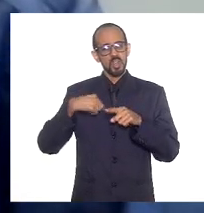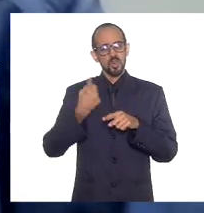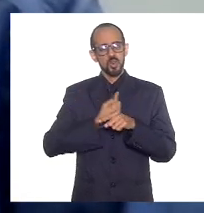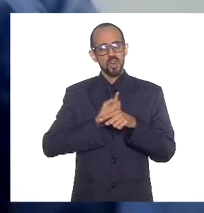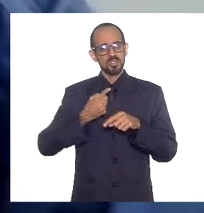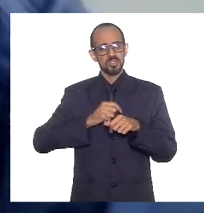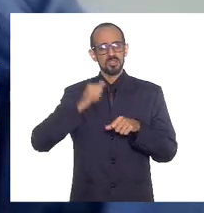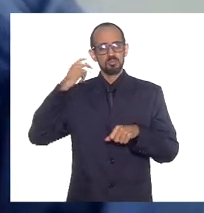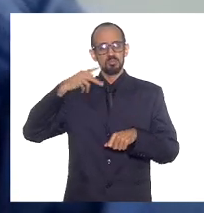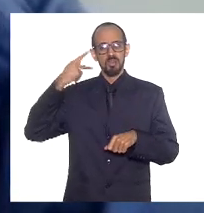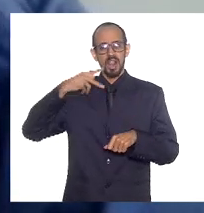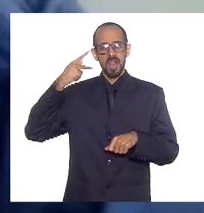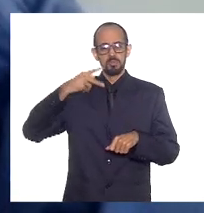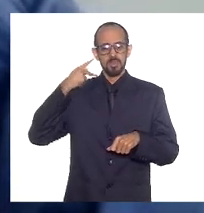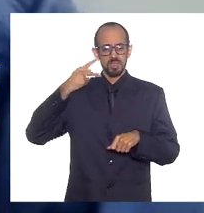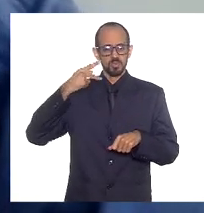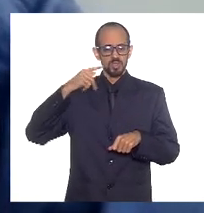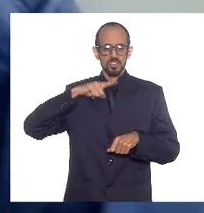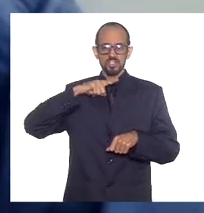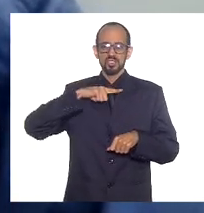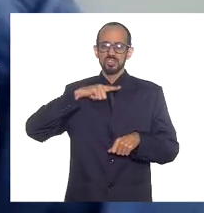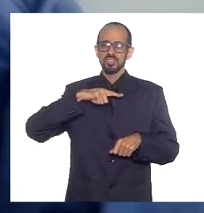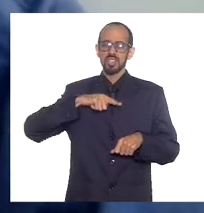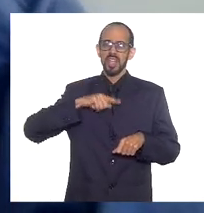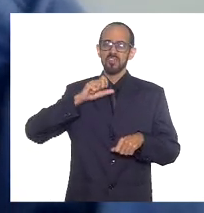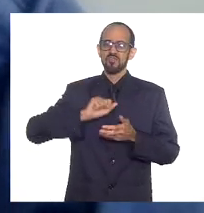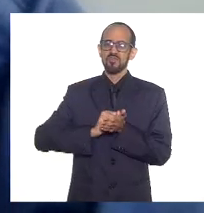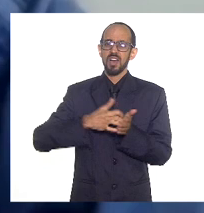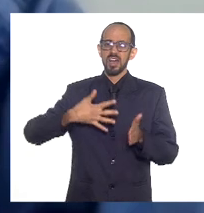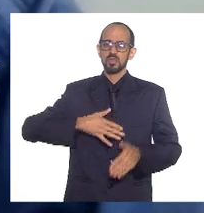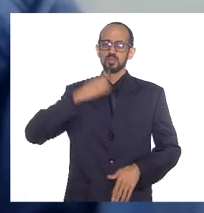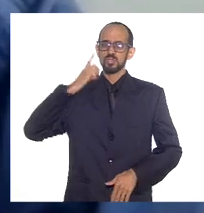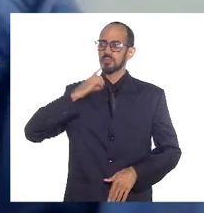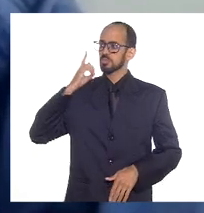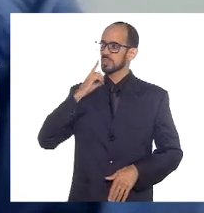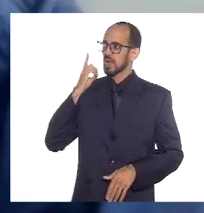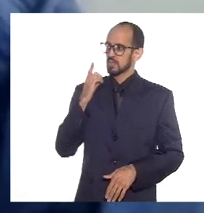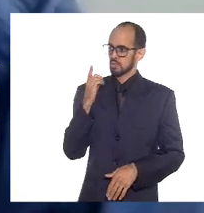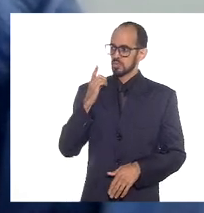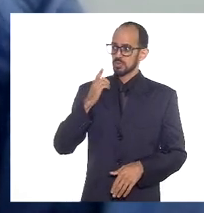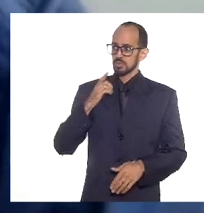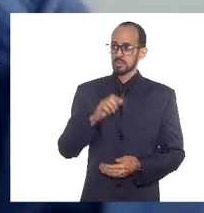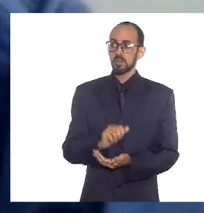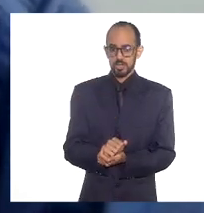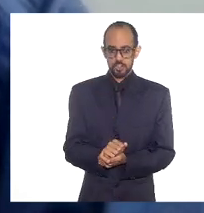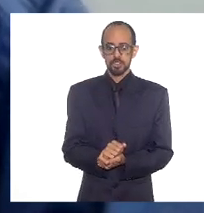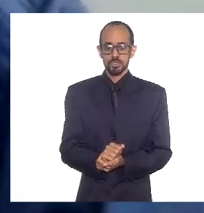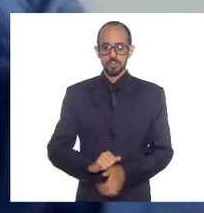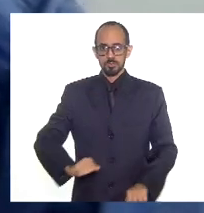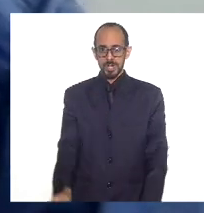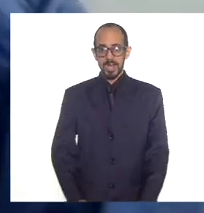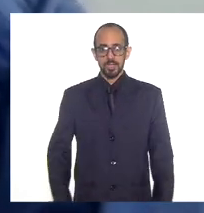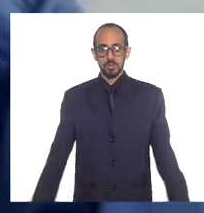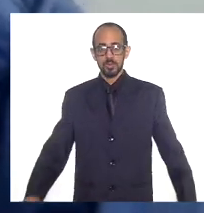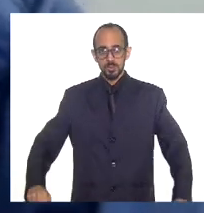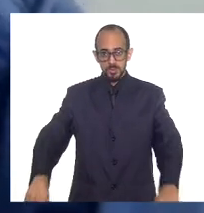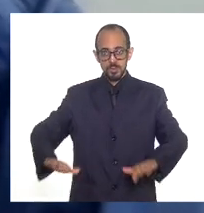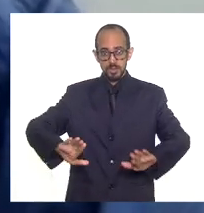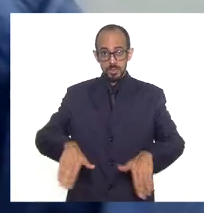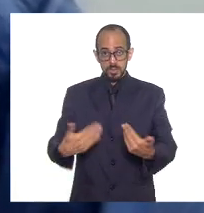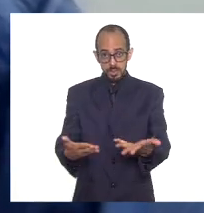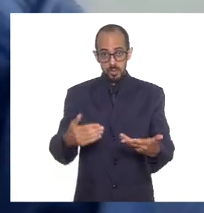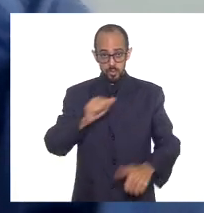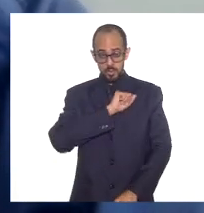grupo grande de parlamentares, querendo pensar esse futuro. E o deputado André